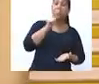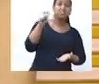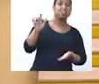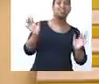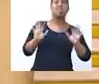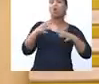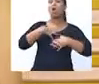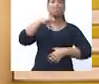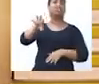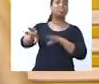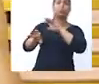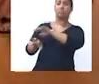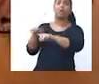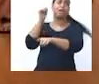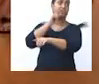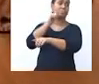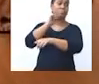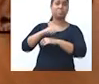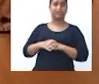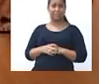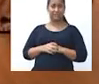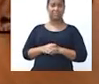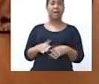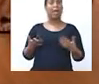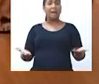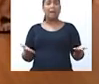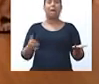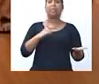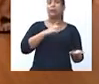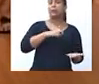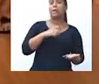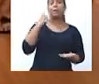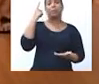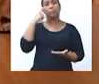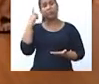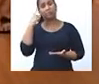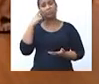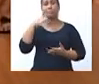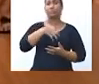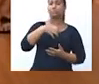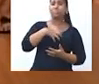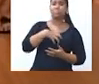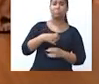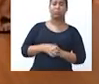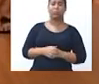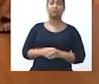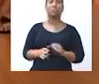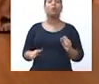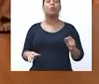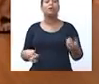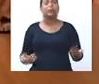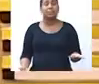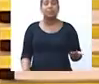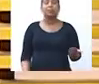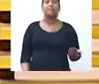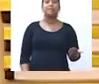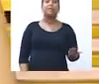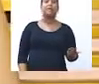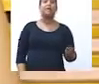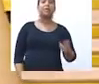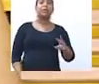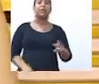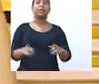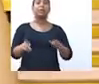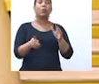têm jeito, Isso. as Não dá meninas para coisa, né? têm um cérebro de alguma maneira, e que não dão